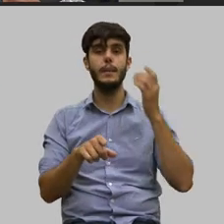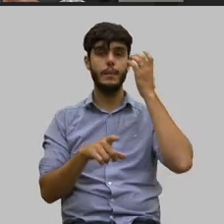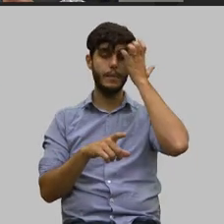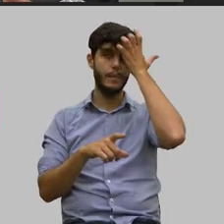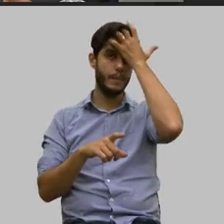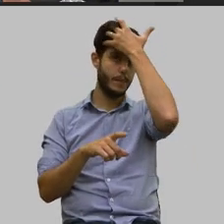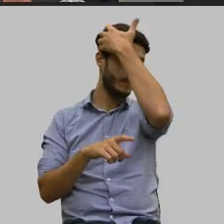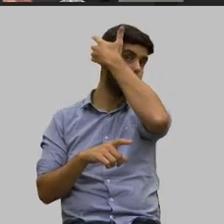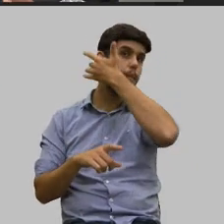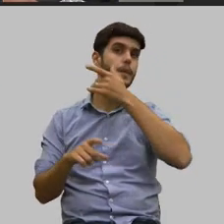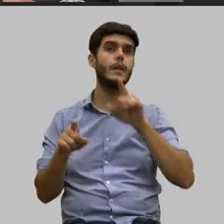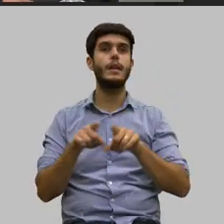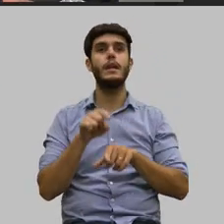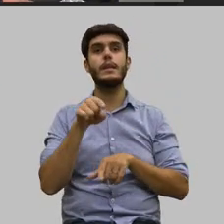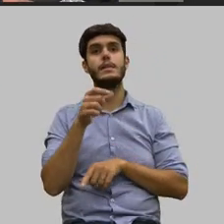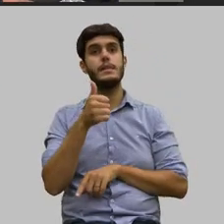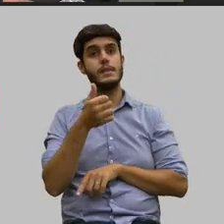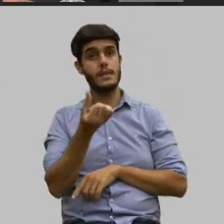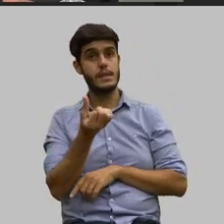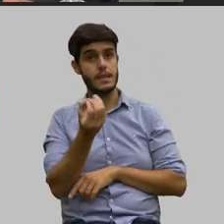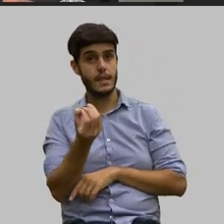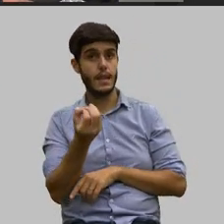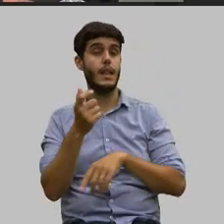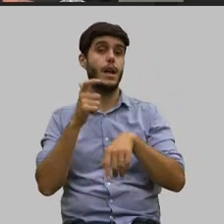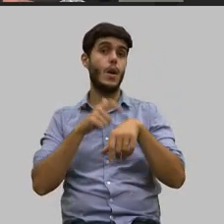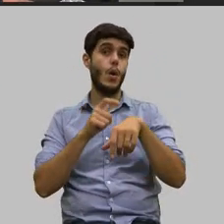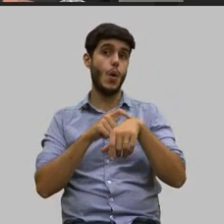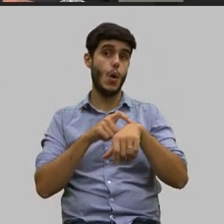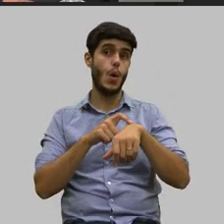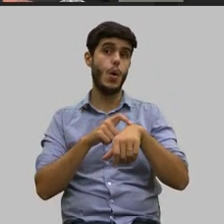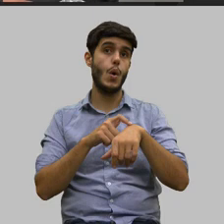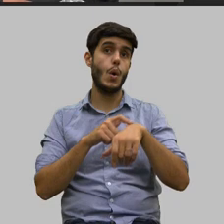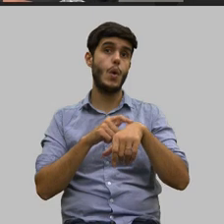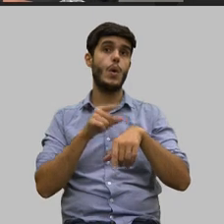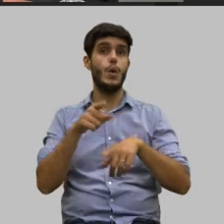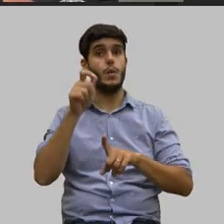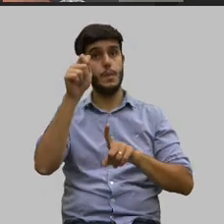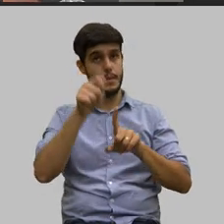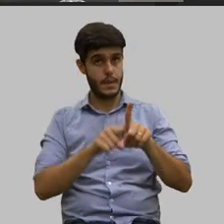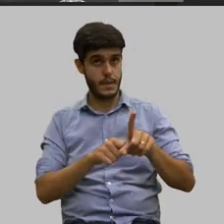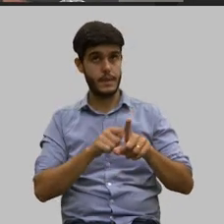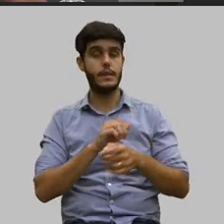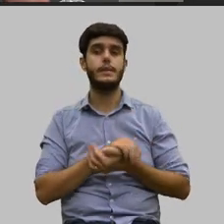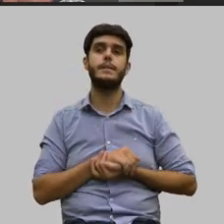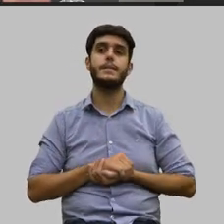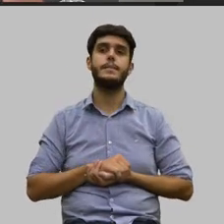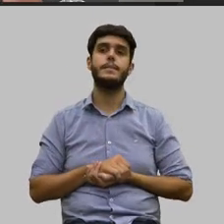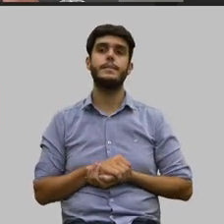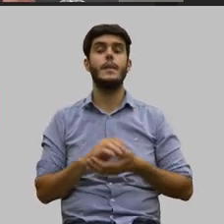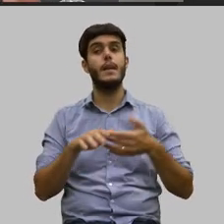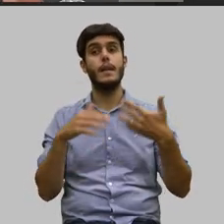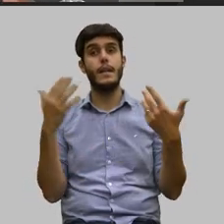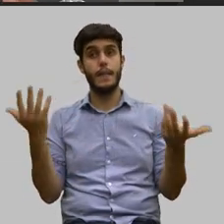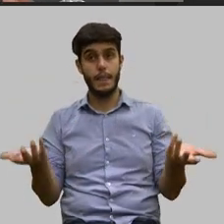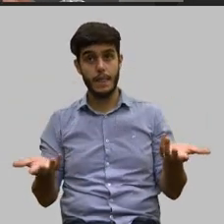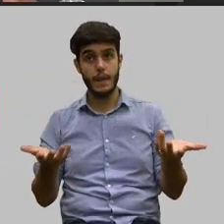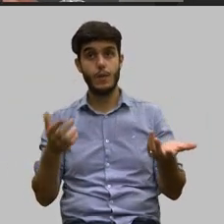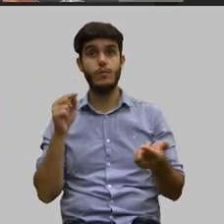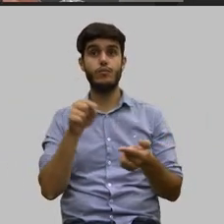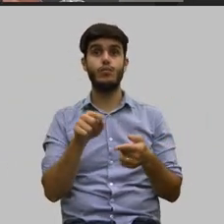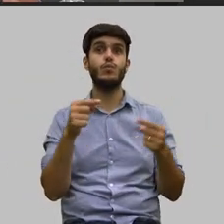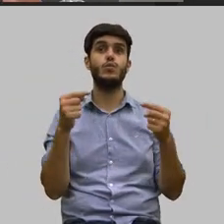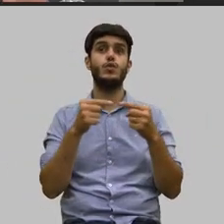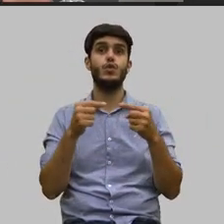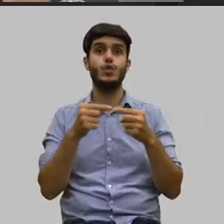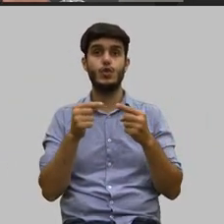questão das 160 horas eh no mês então a nossa forma